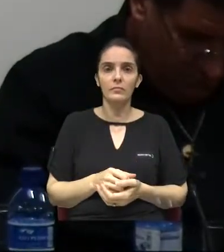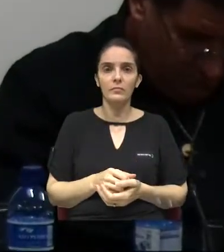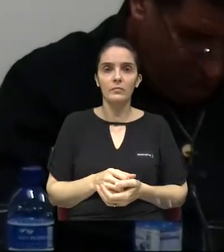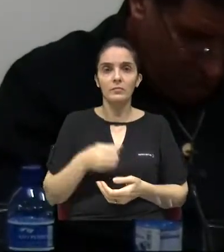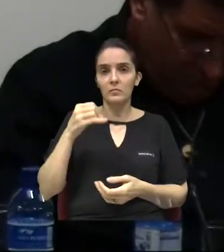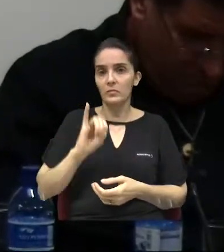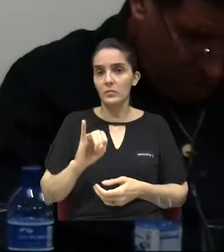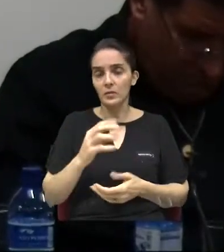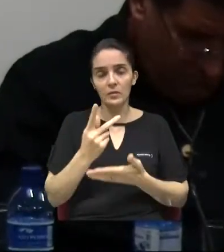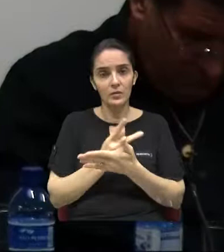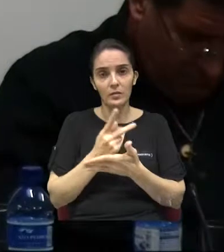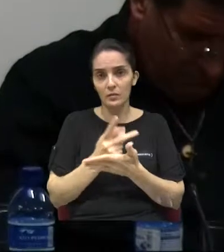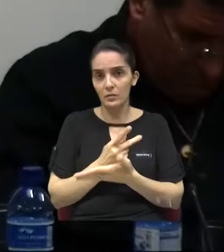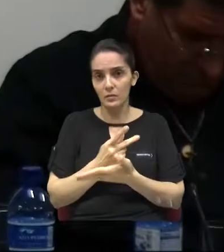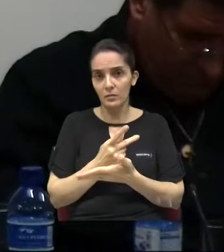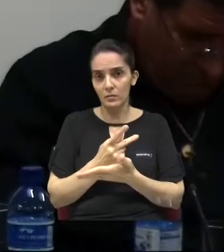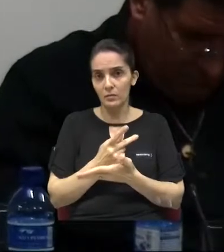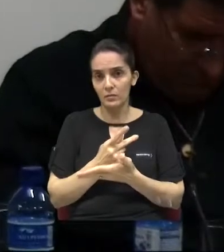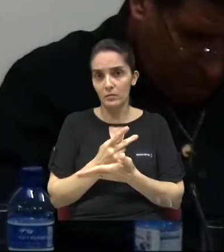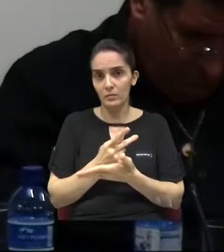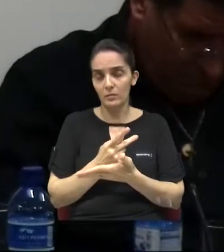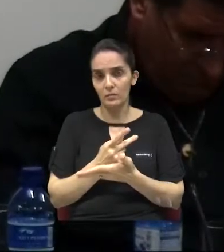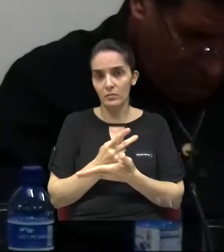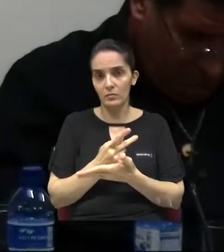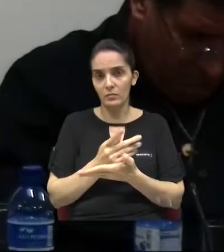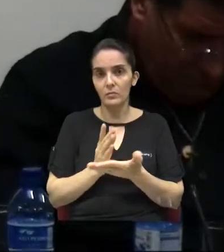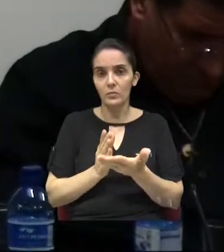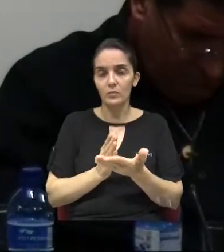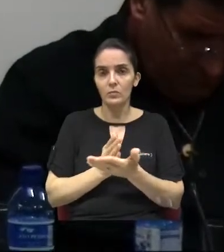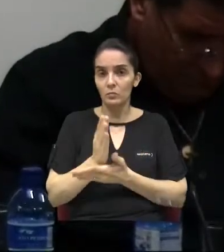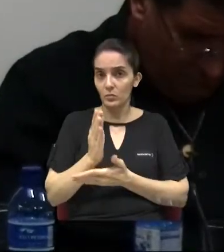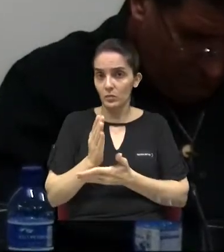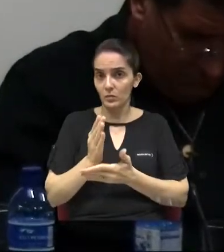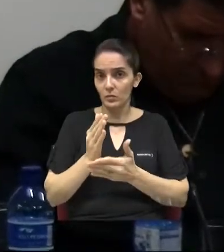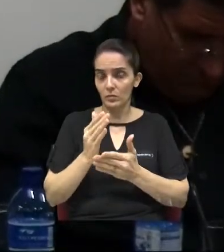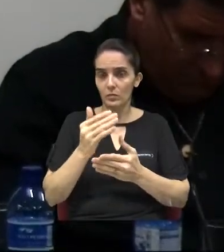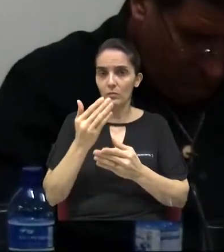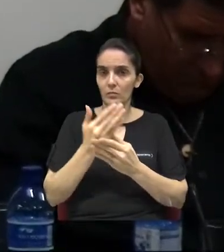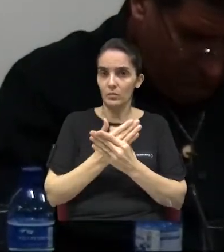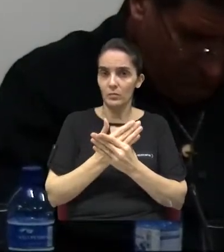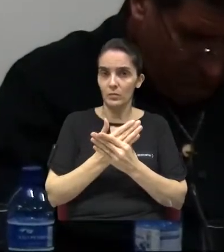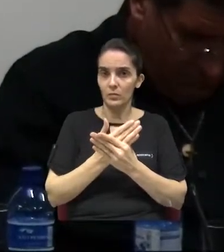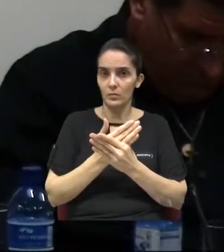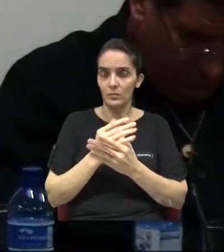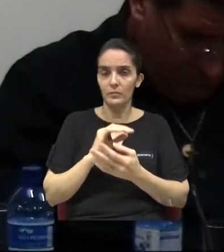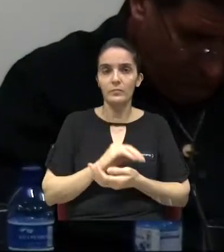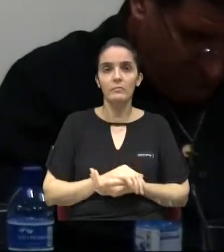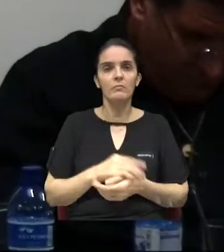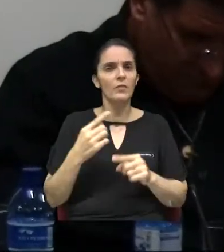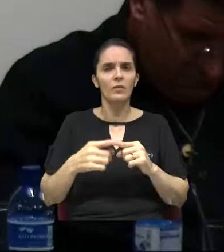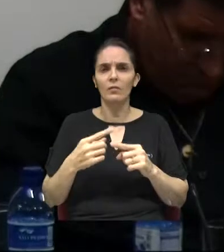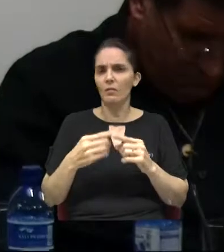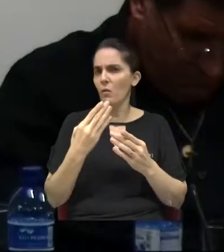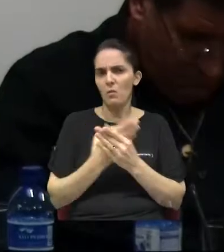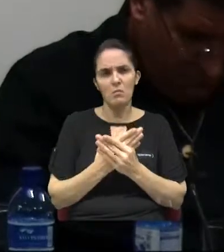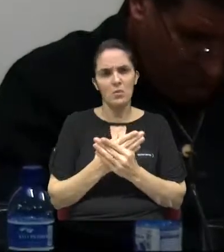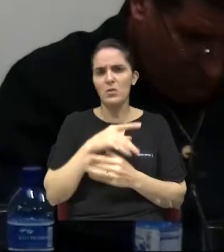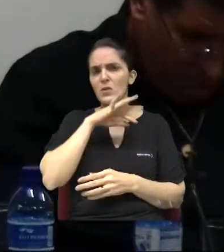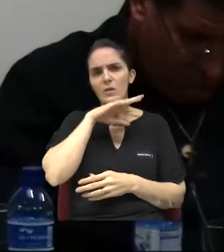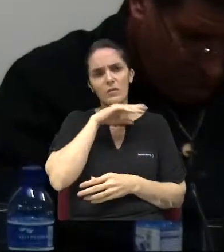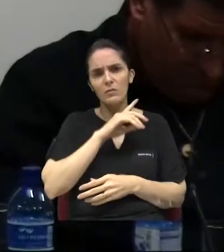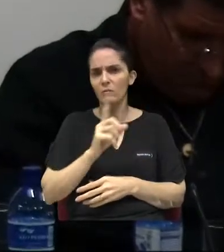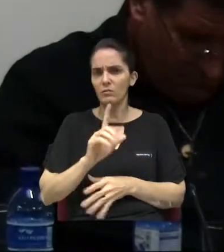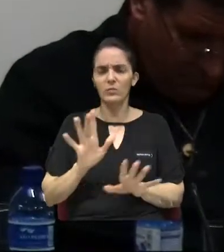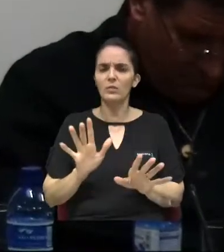falhas ou não, da aprovação desse projeto. E digo, nem é um projeto ruim assim, vereador.